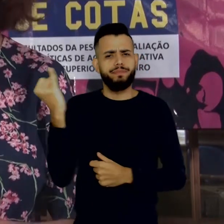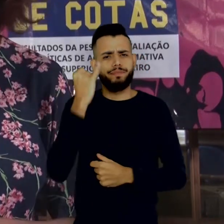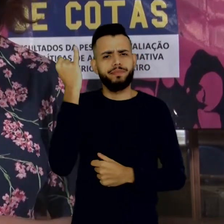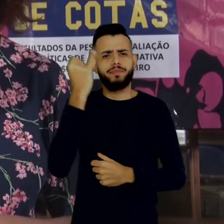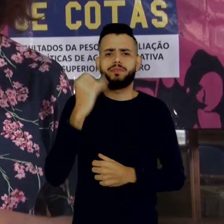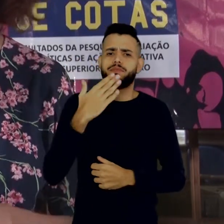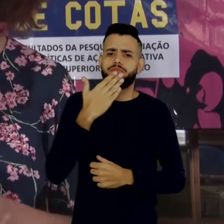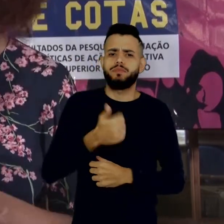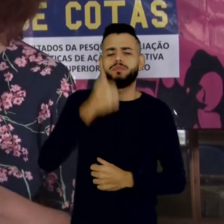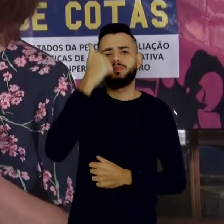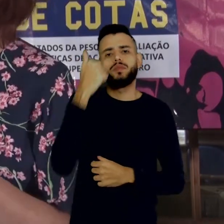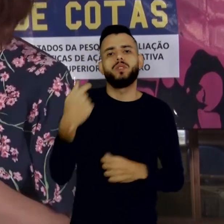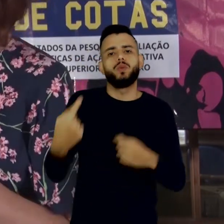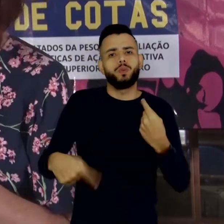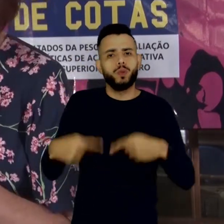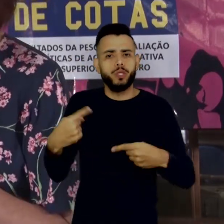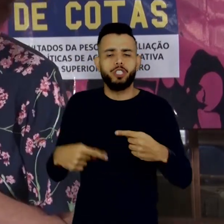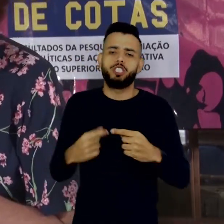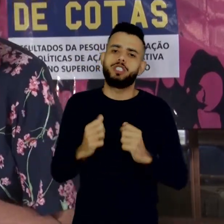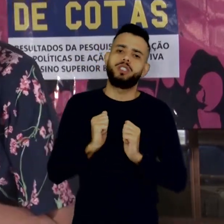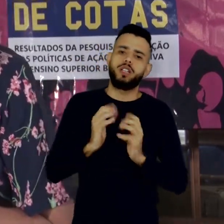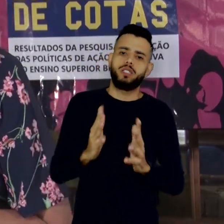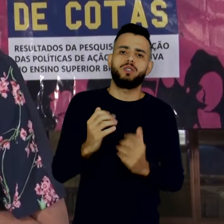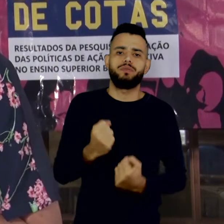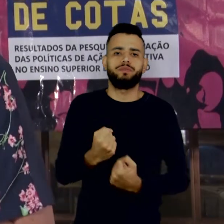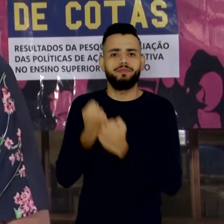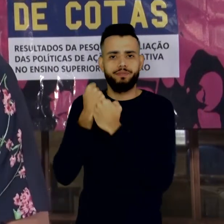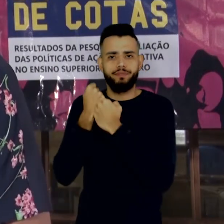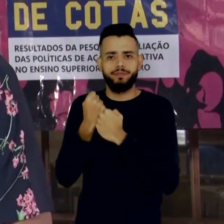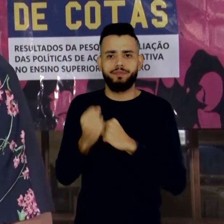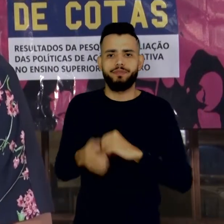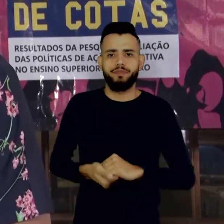para o aprimoramento das políticas de ação afirmativa.